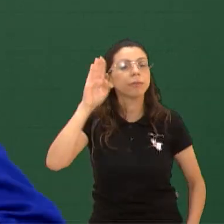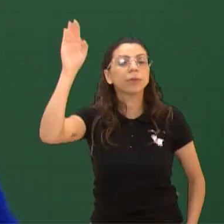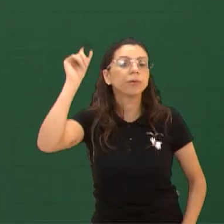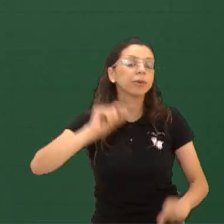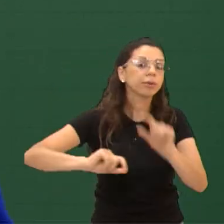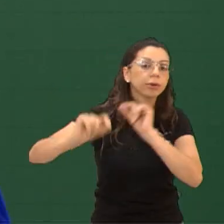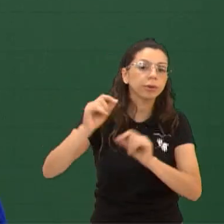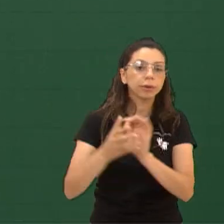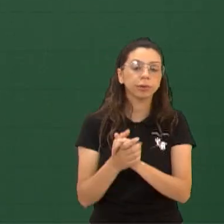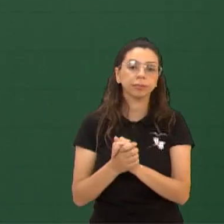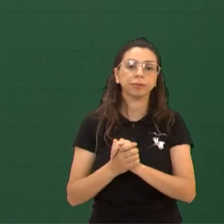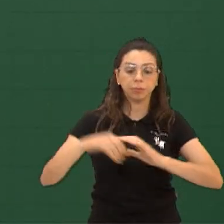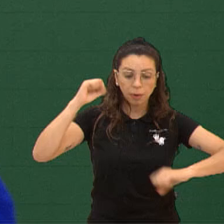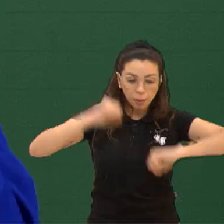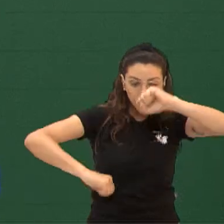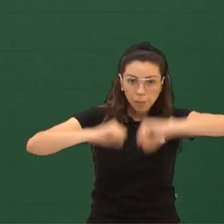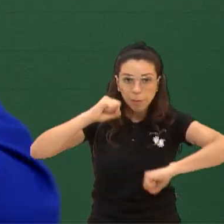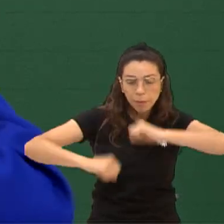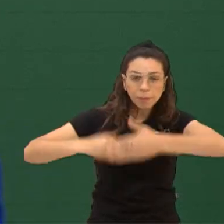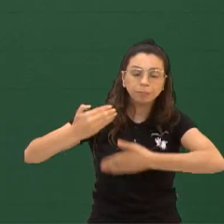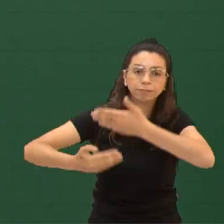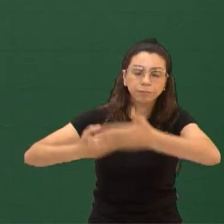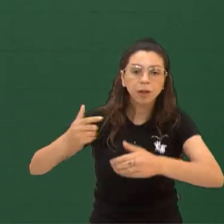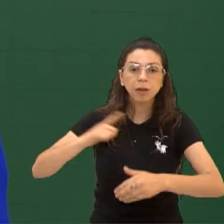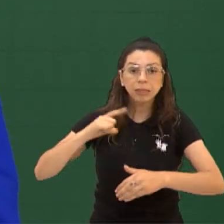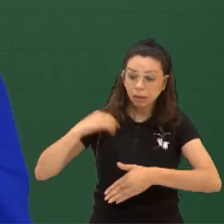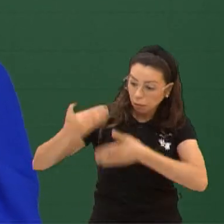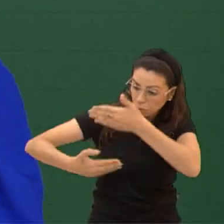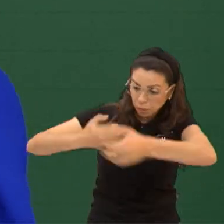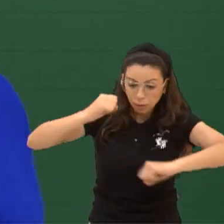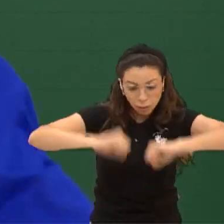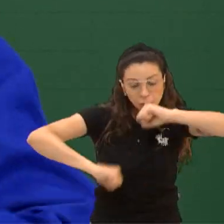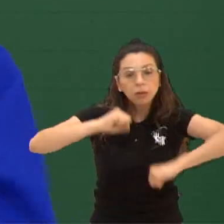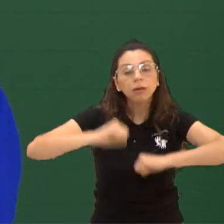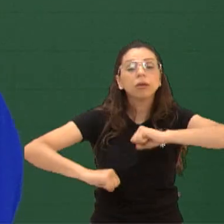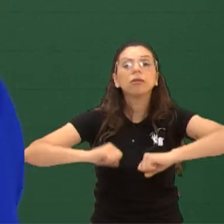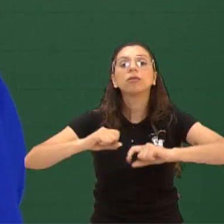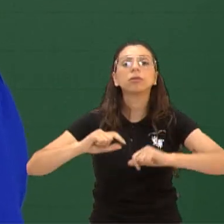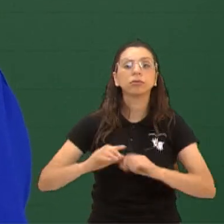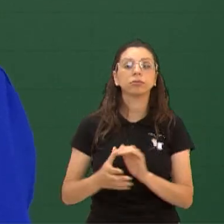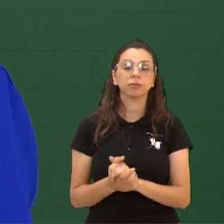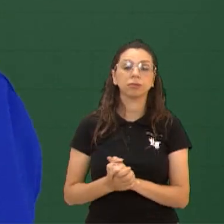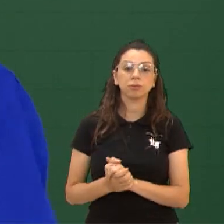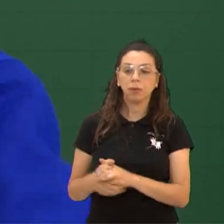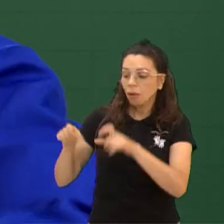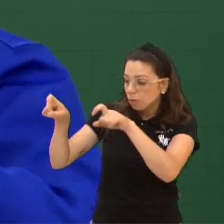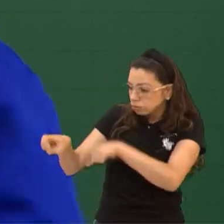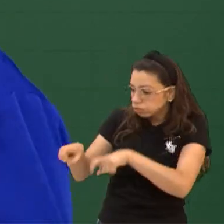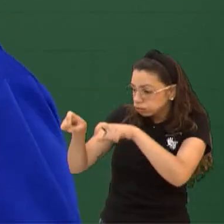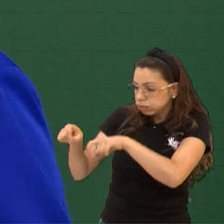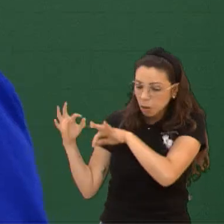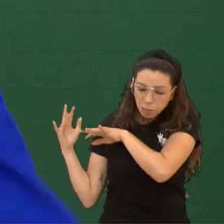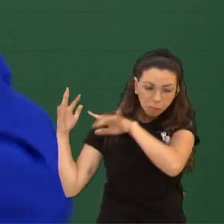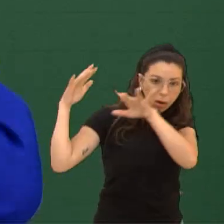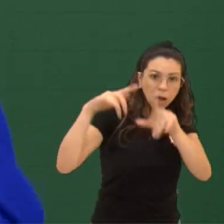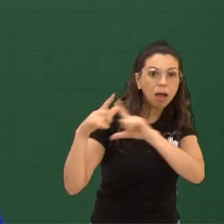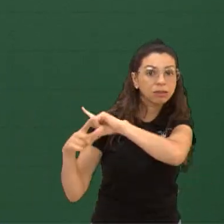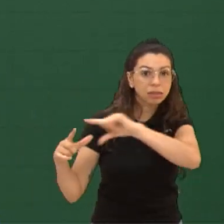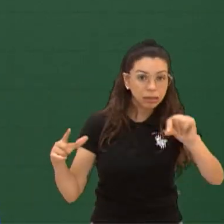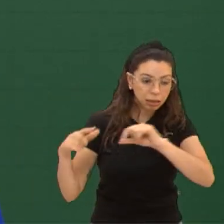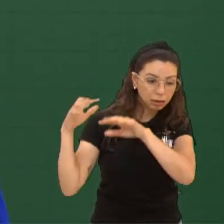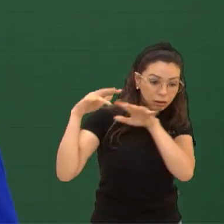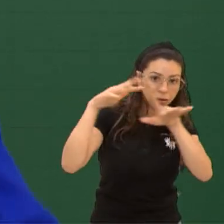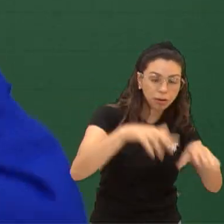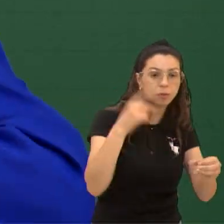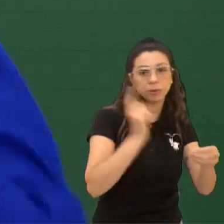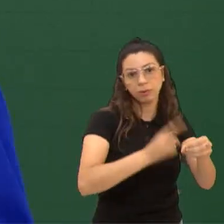é o processo da industrialização. E quando se tem o processo da industrialização, o êxodo rural foi um dos grandes pontos, isso não